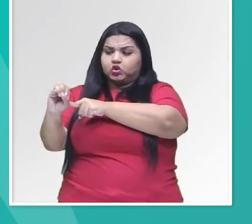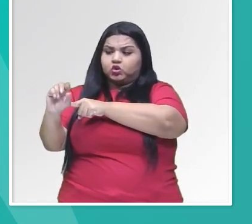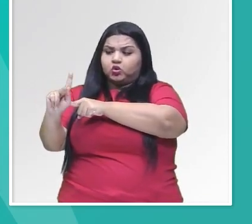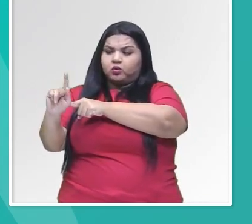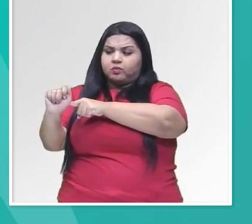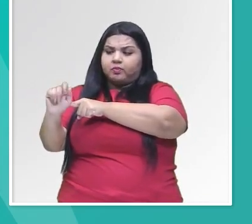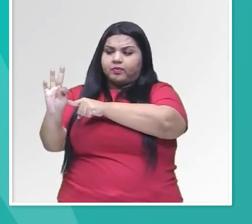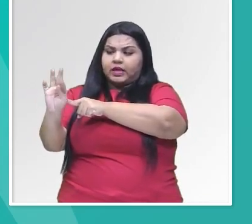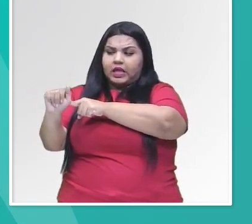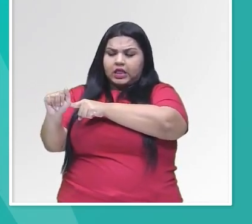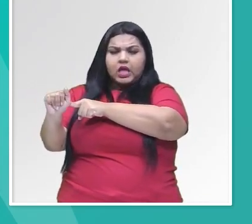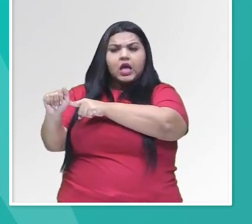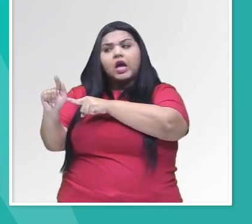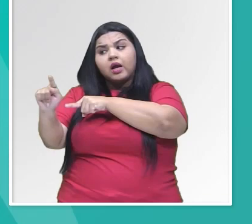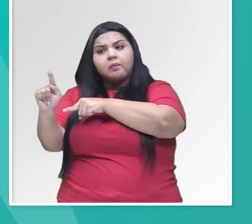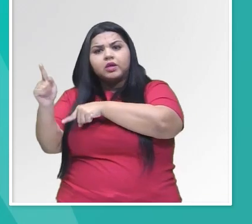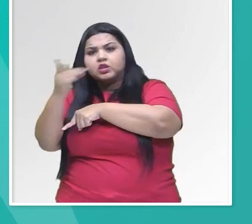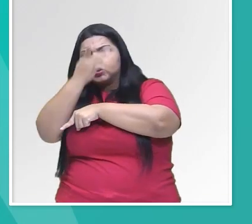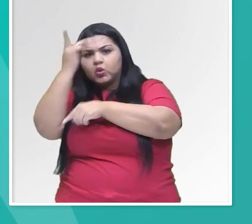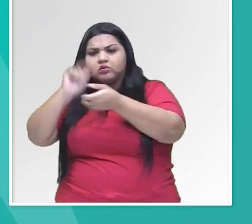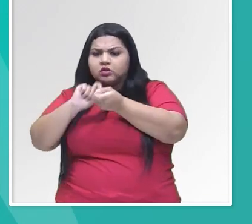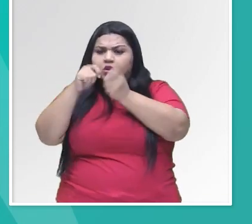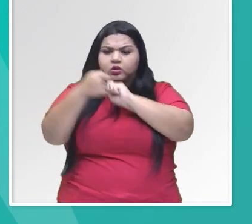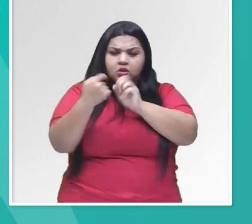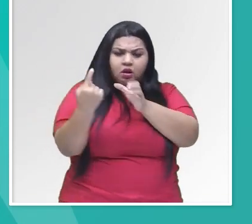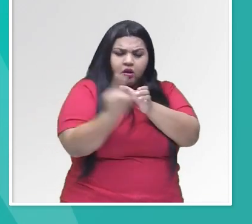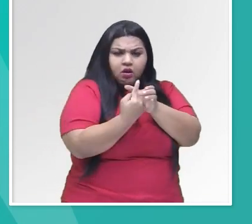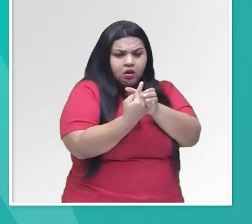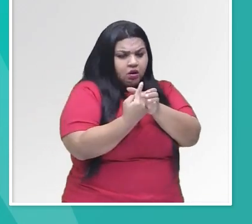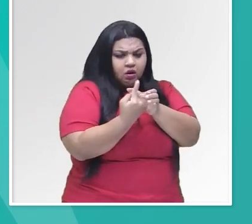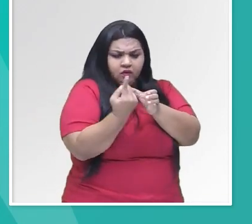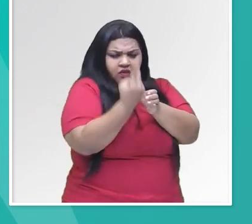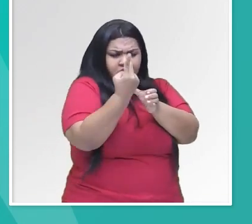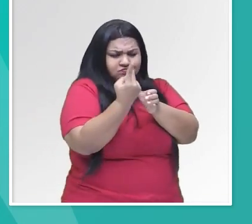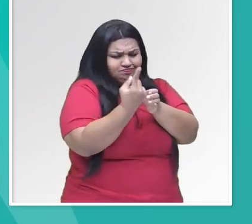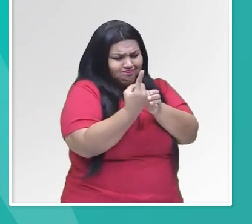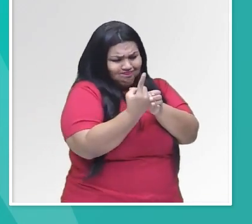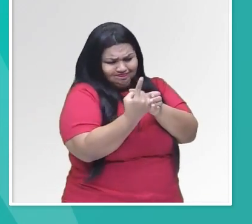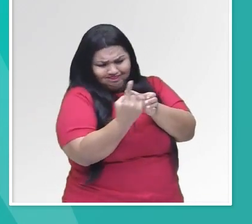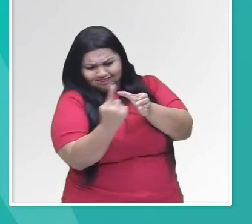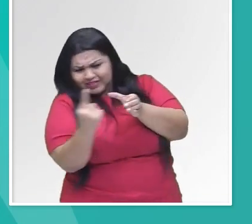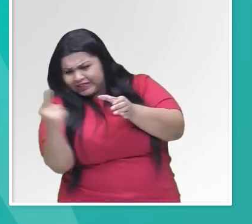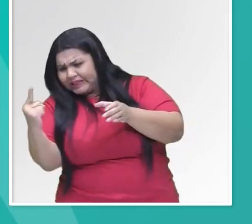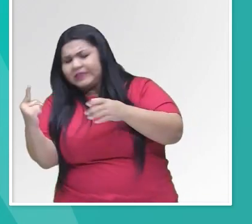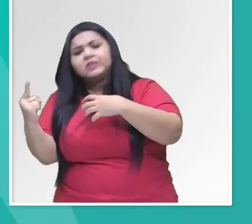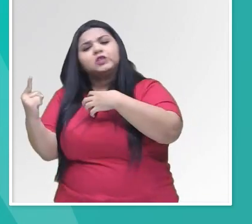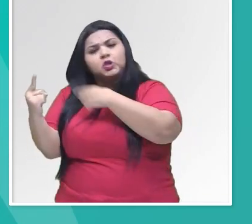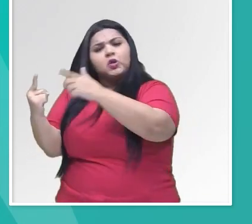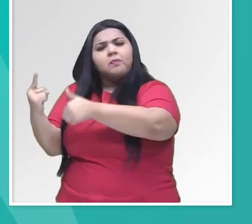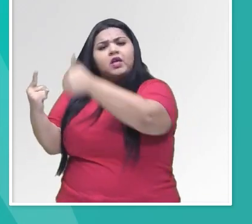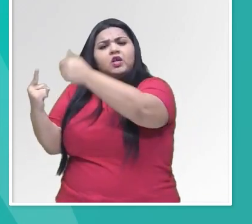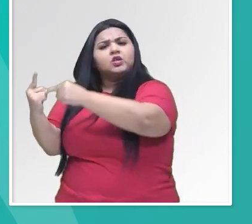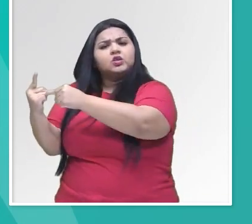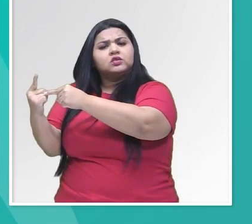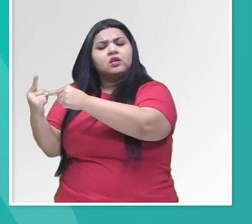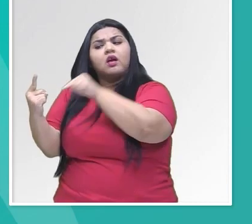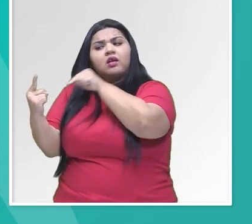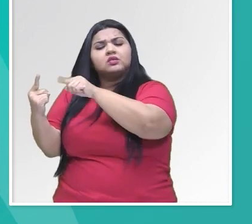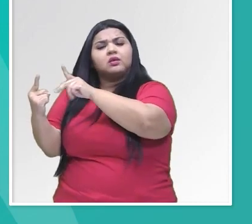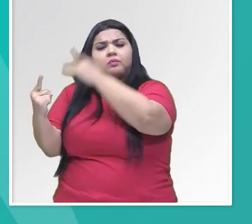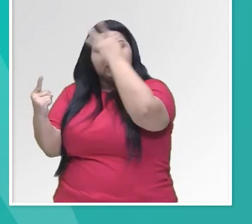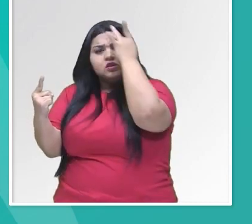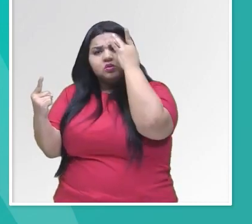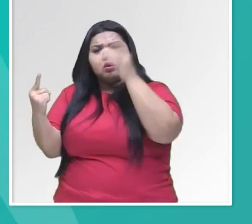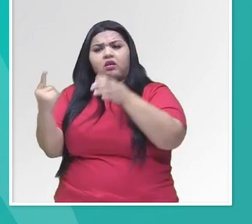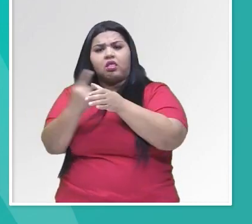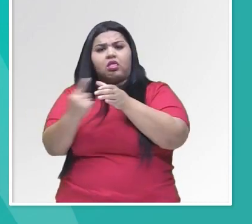grupo, que não consegue valorizar o outro dentro do grupo, aceitar o outro como ele é, então essa pessoa ela se